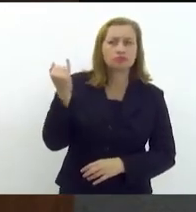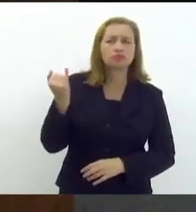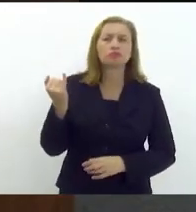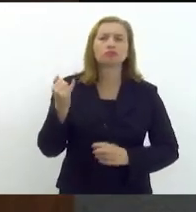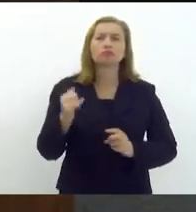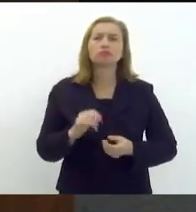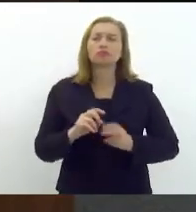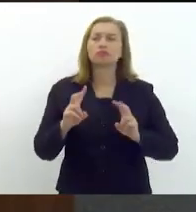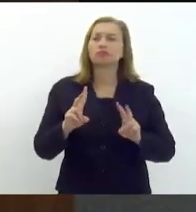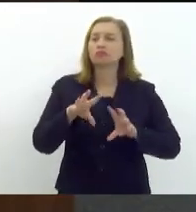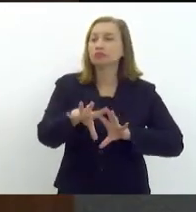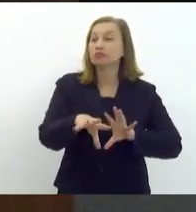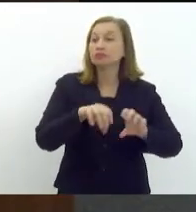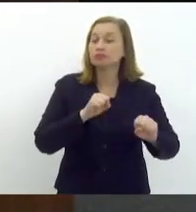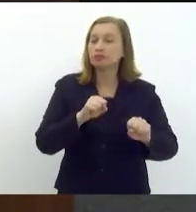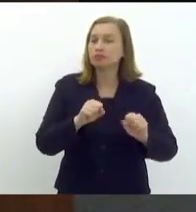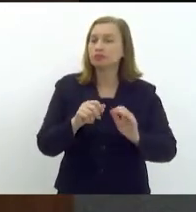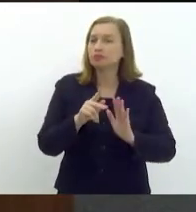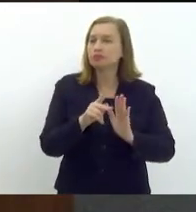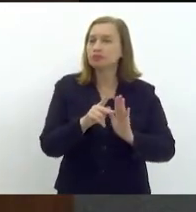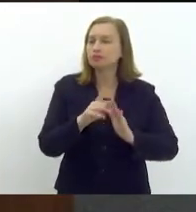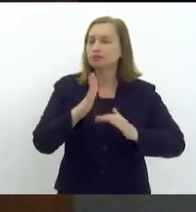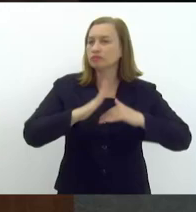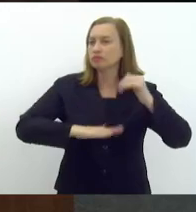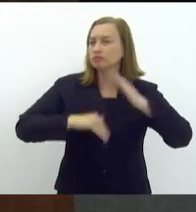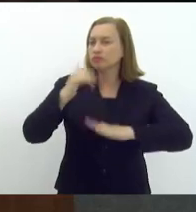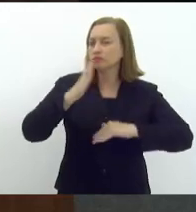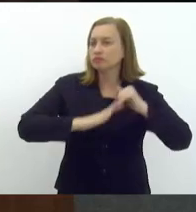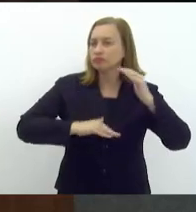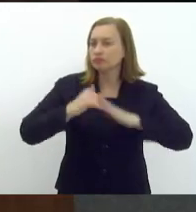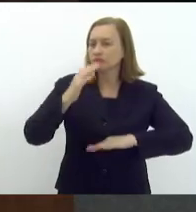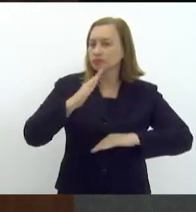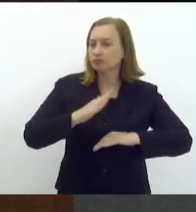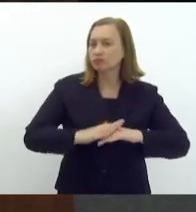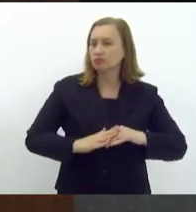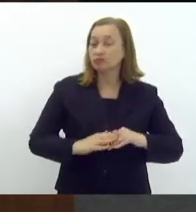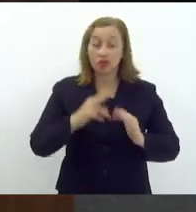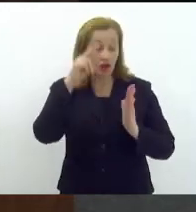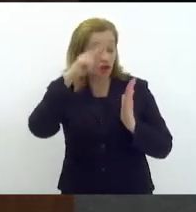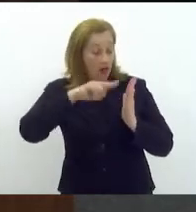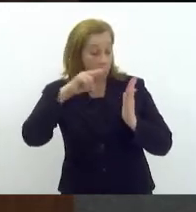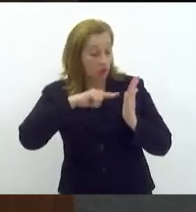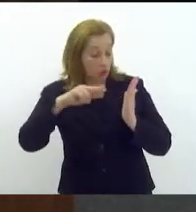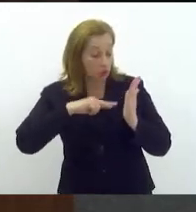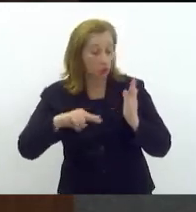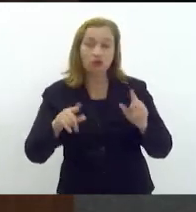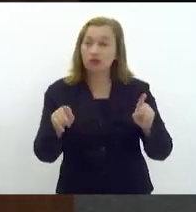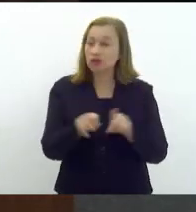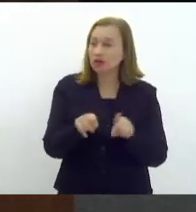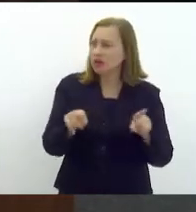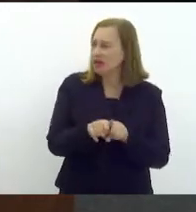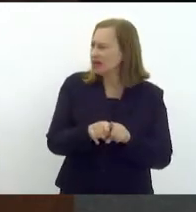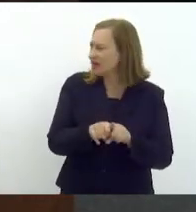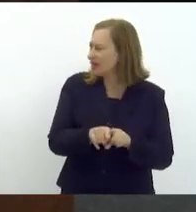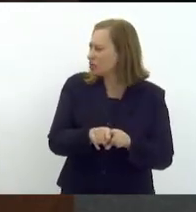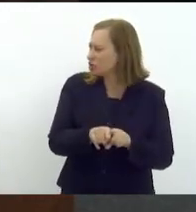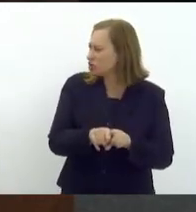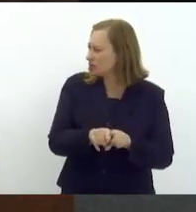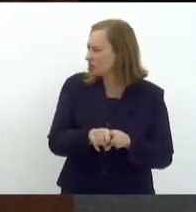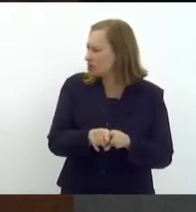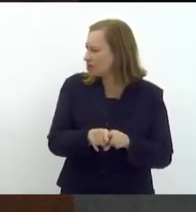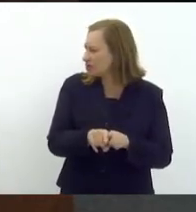formação de profissionais da leitura e da literatura acho que muitos sabem eu tenho uma trajetória